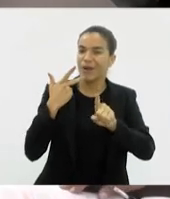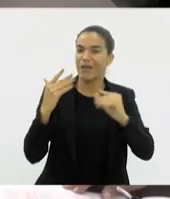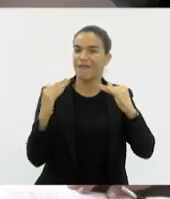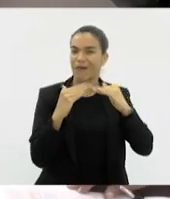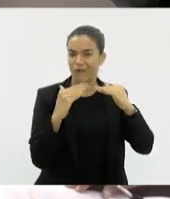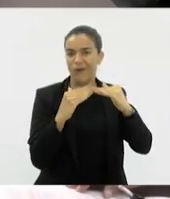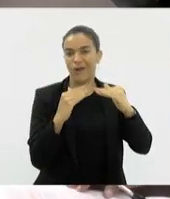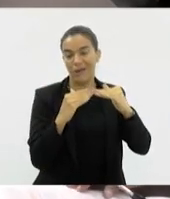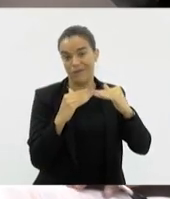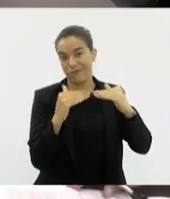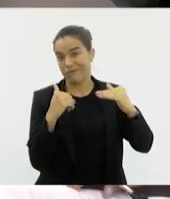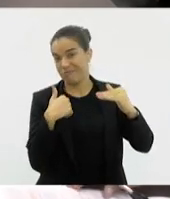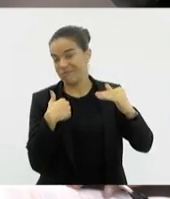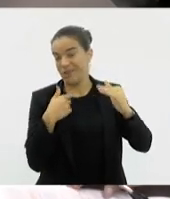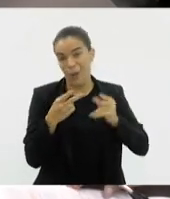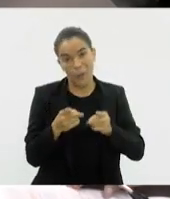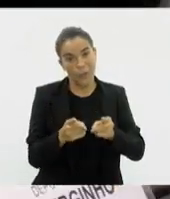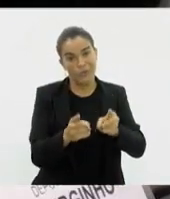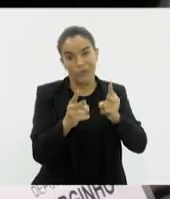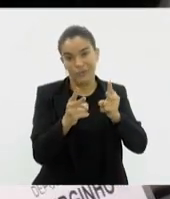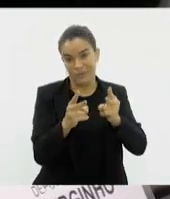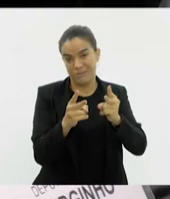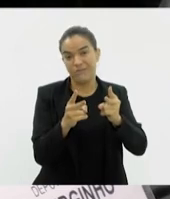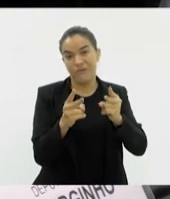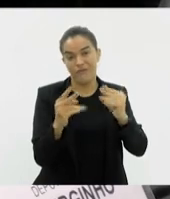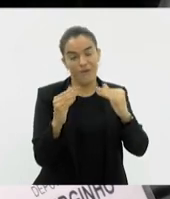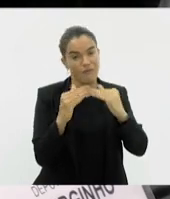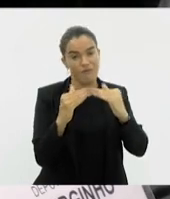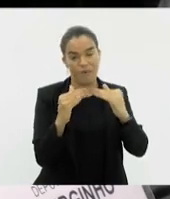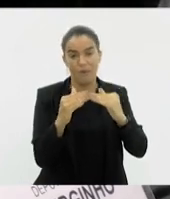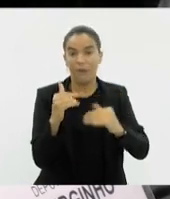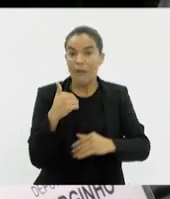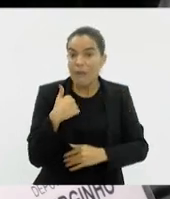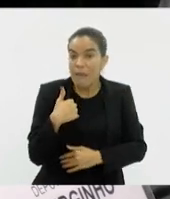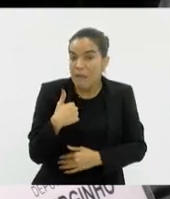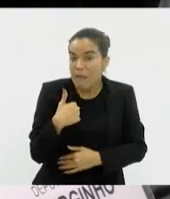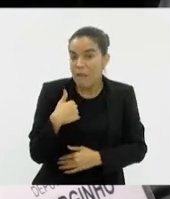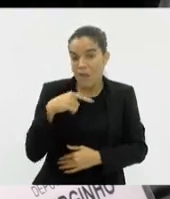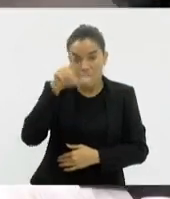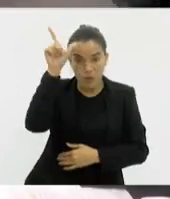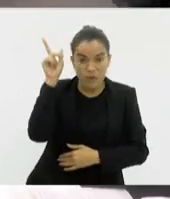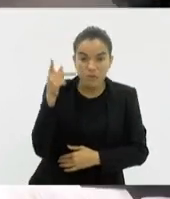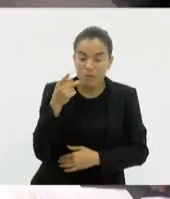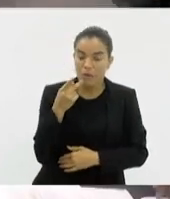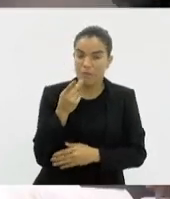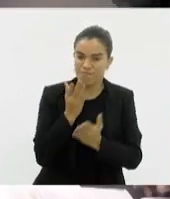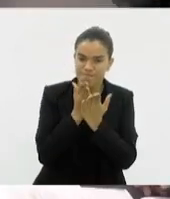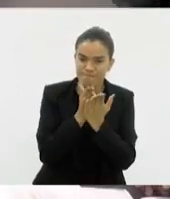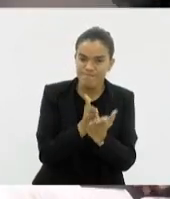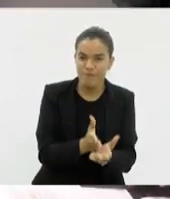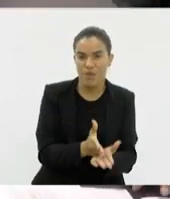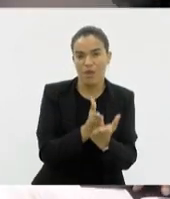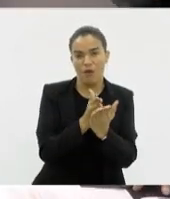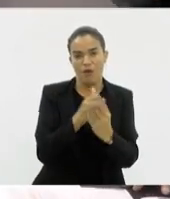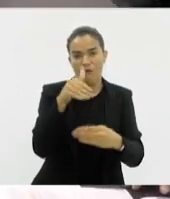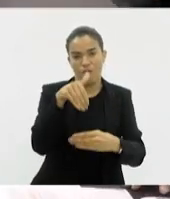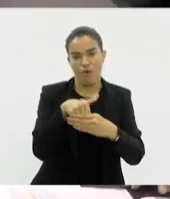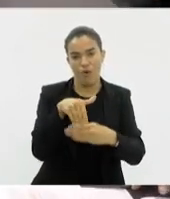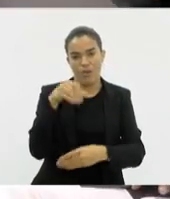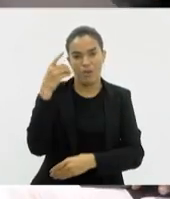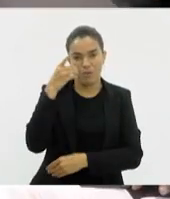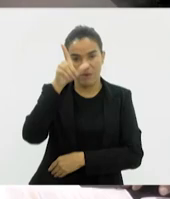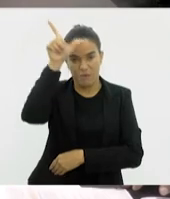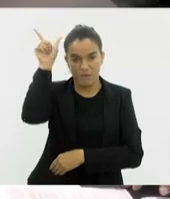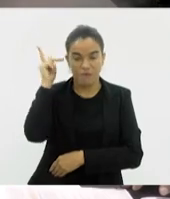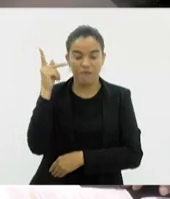favorável, a gente está dando continuidade como favorável. Então, eu sou tão fiel aos votos do deputado Fred Pacheco que eu